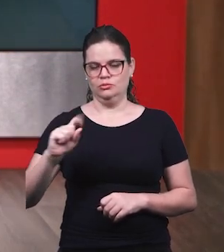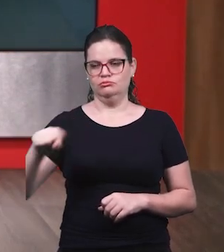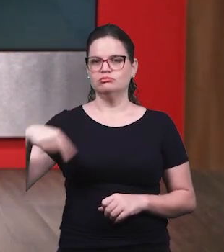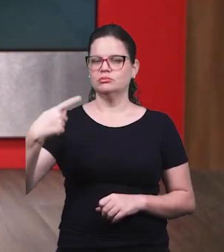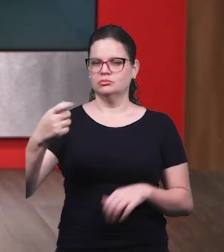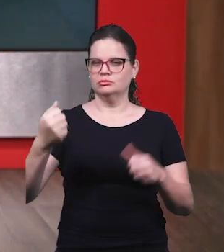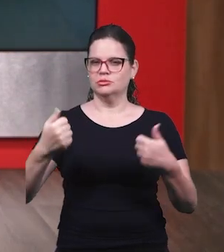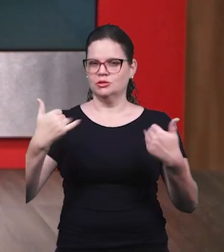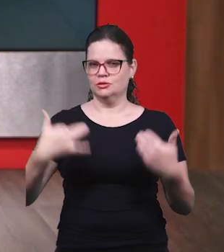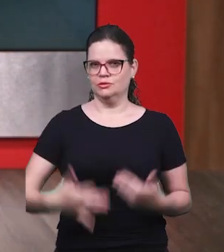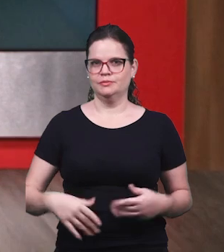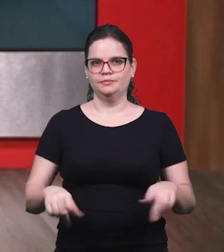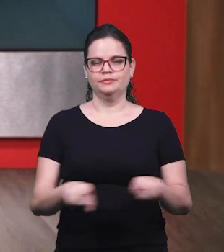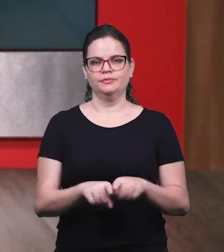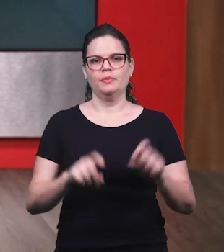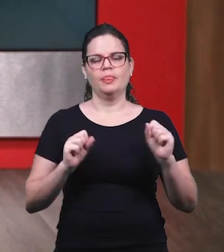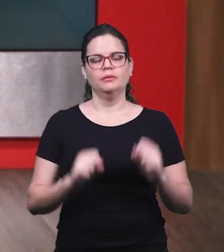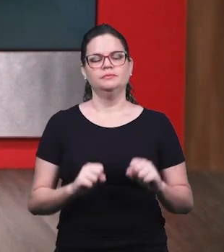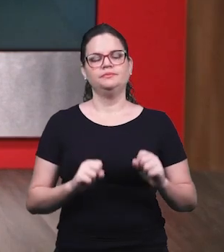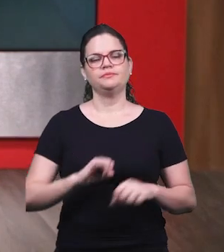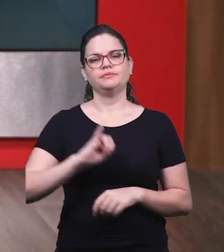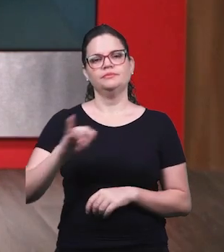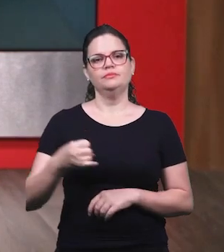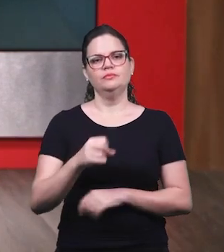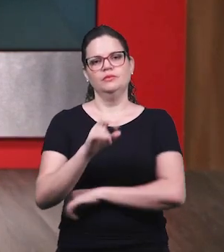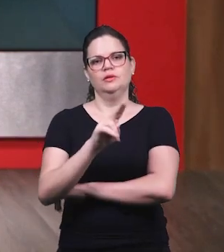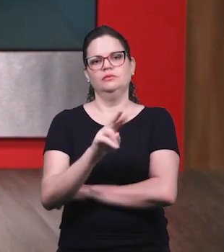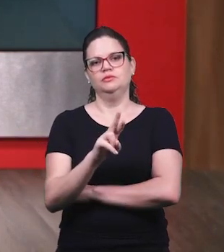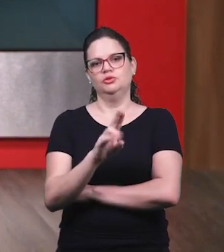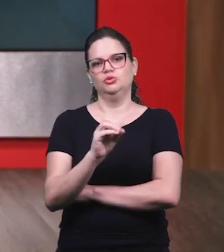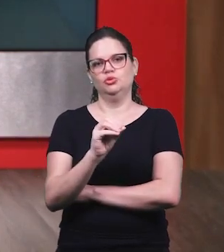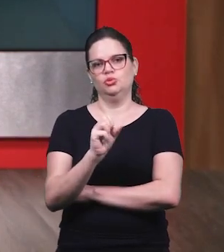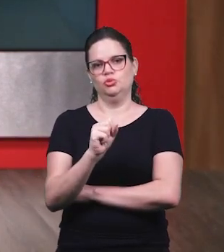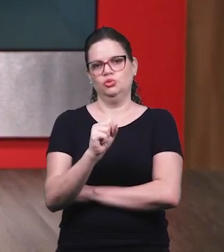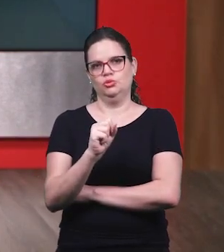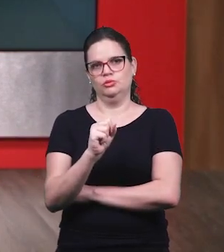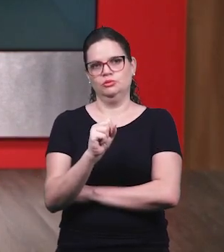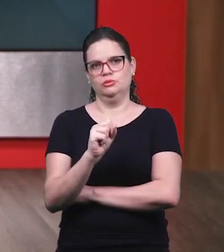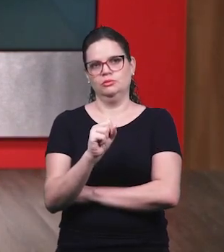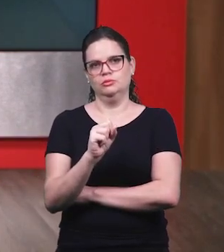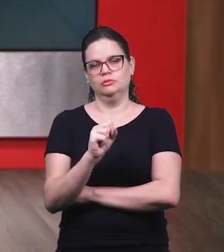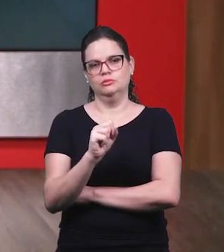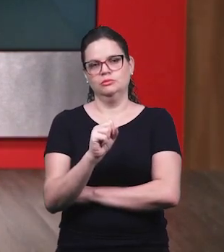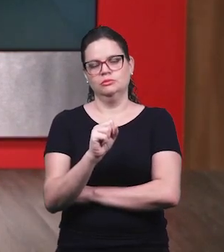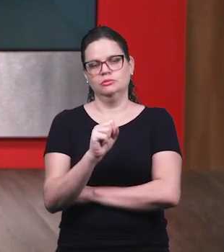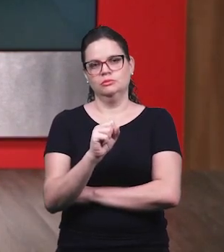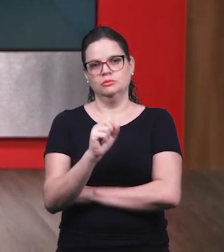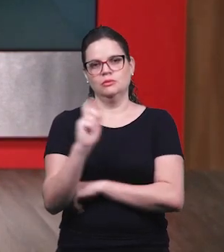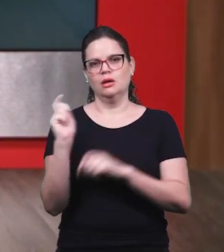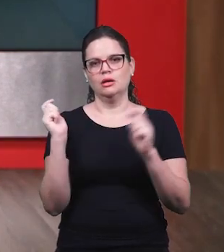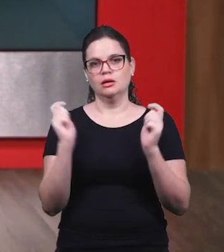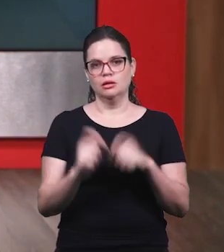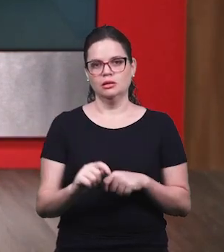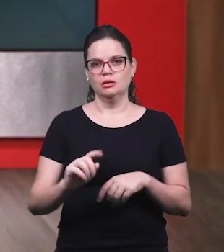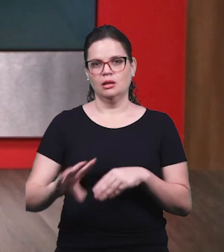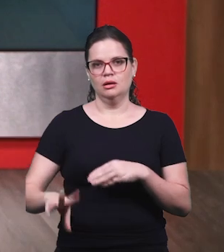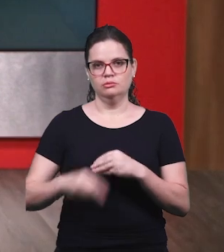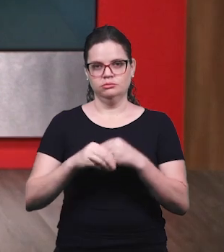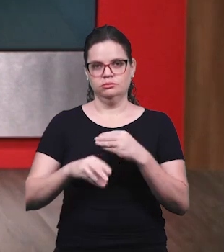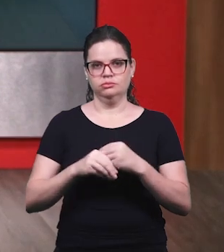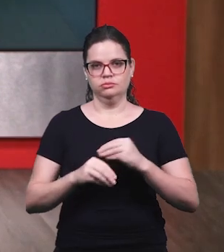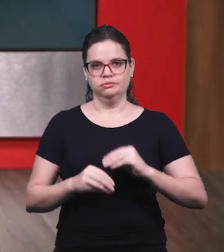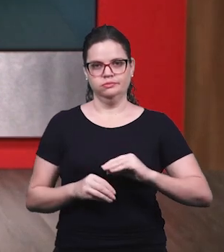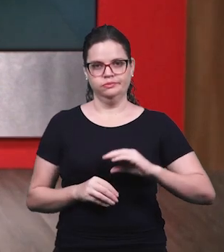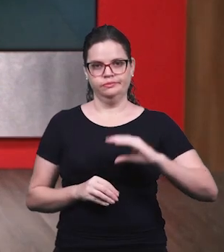ter juros que trazem receita para a sua empresa ou para você,